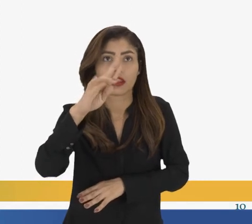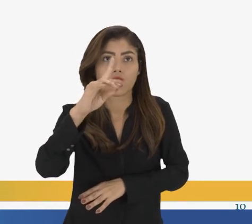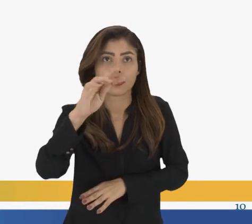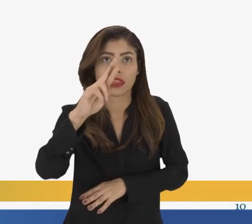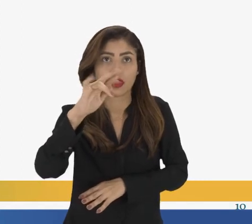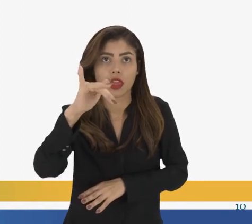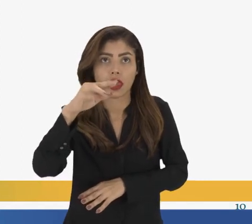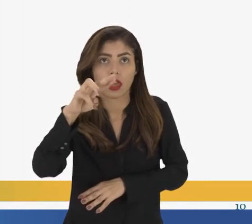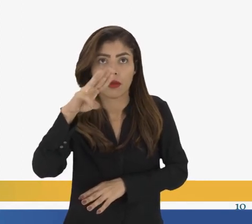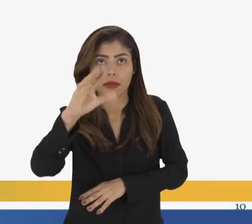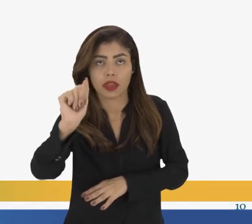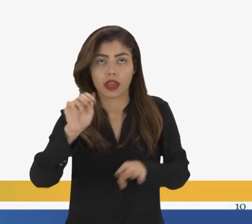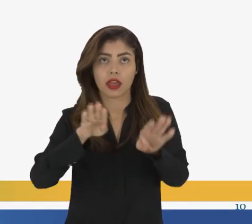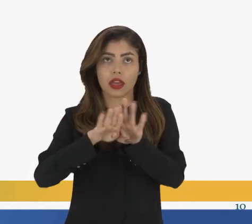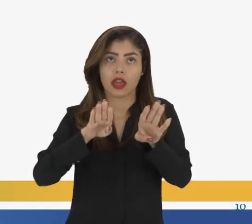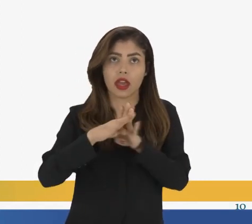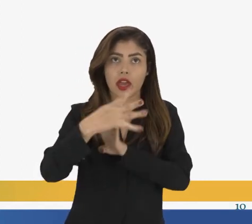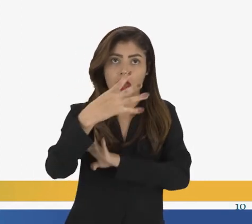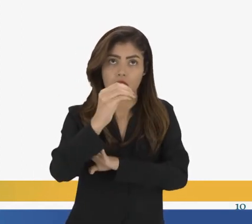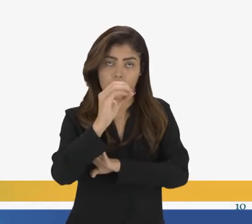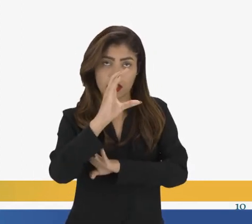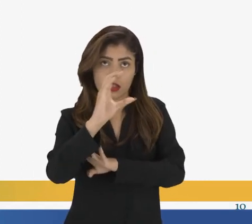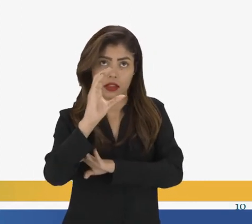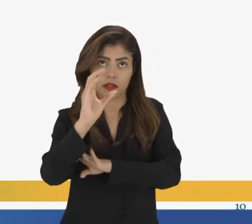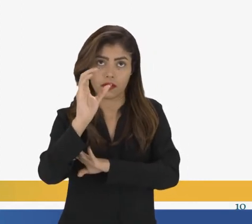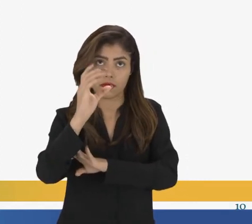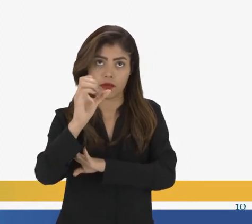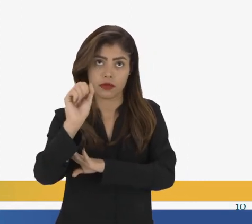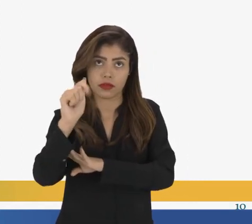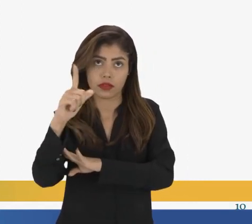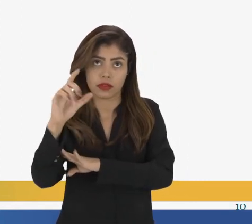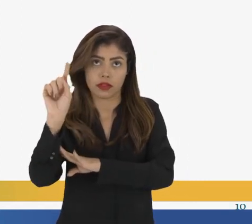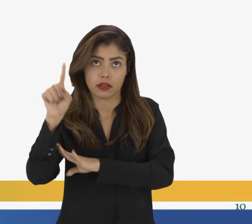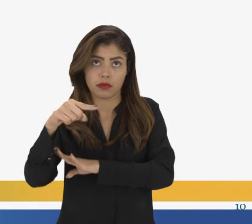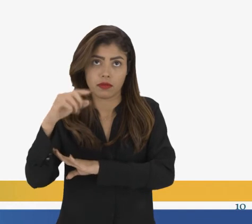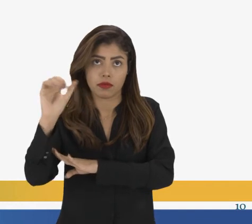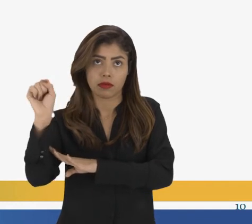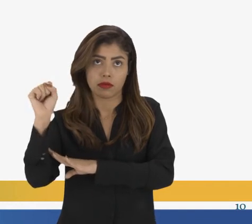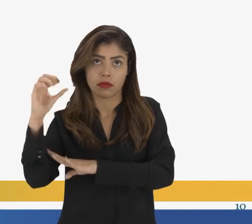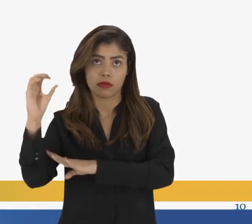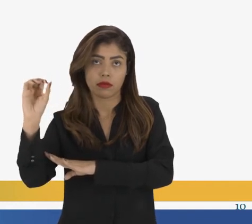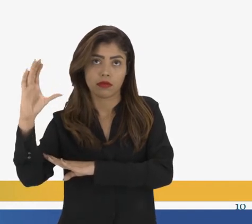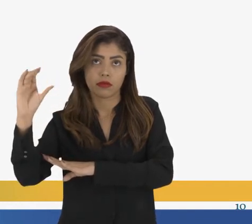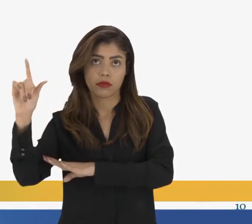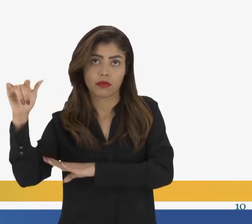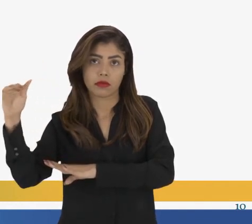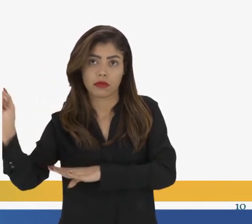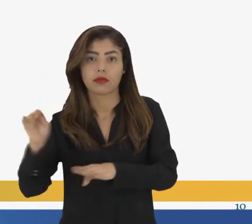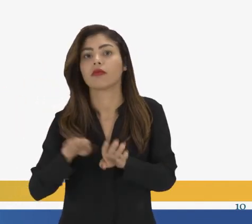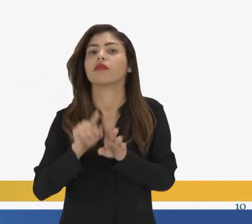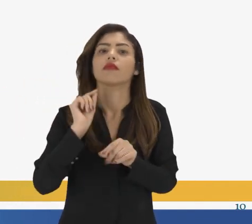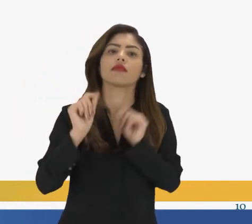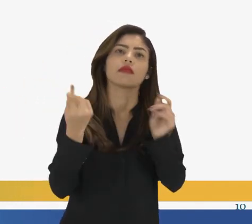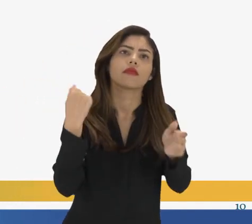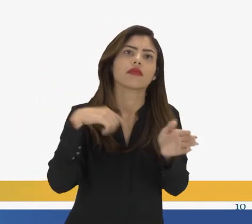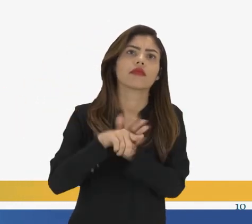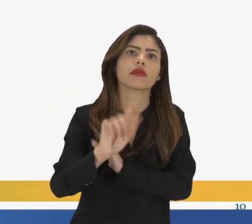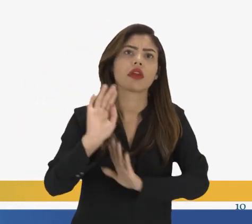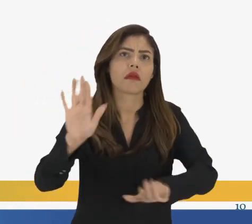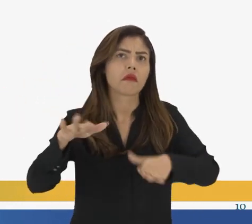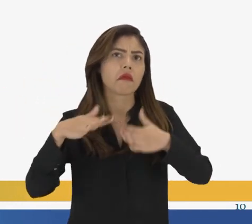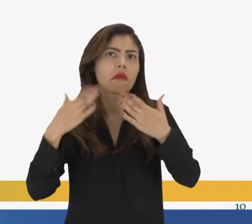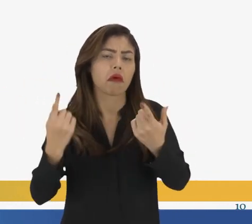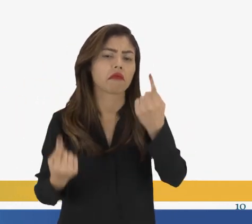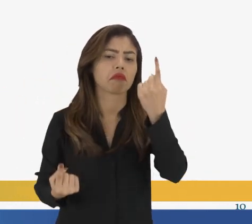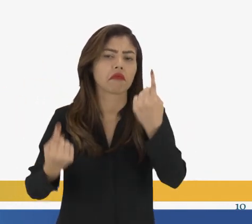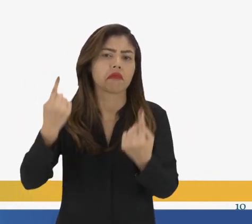térmica. Anota aí os valores que estão aí aparecendo para você. 40 calorias por grau Celsius e 80 calorias por grau Celsius. A pergunta